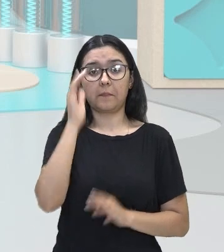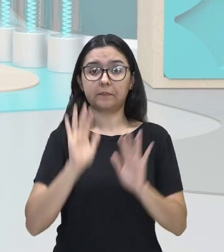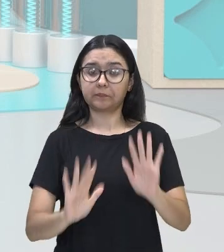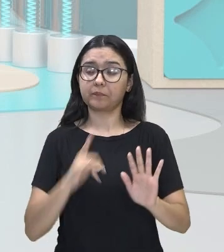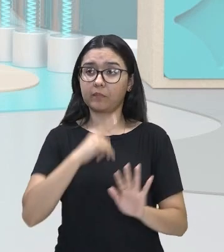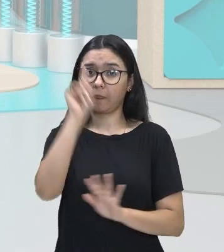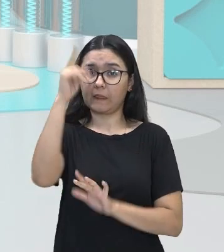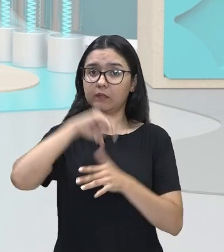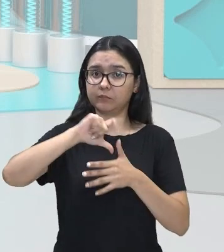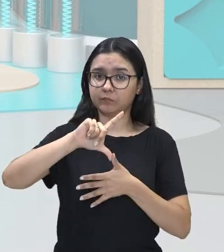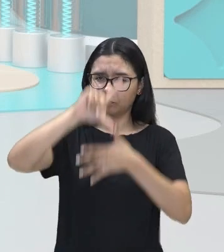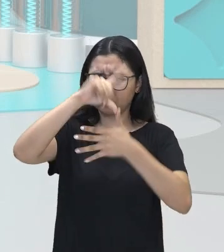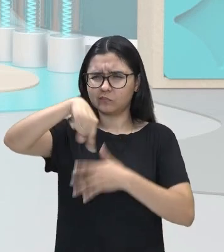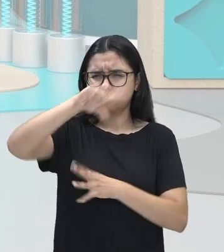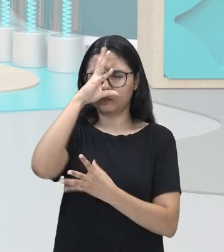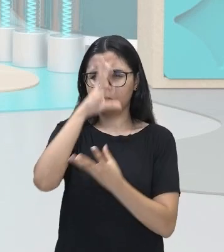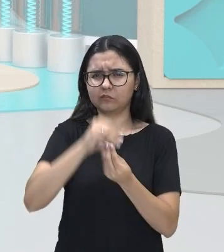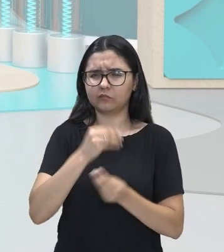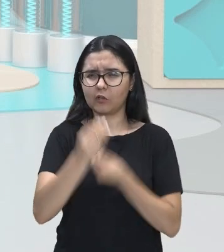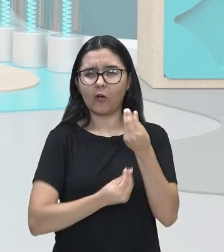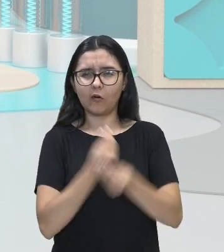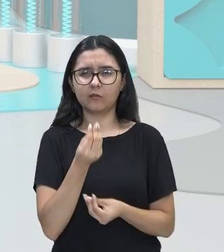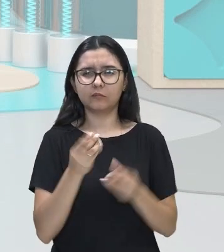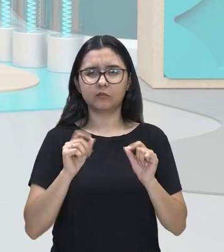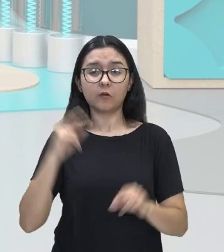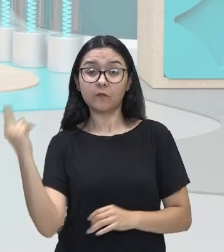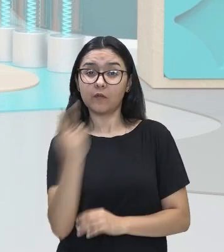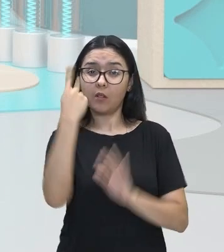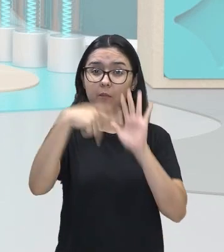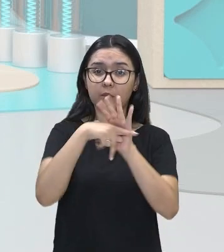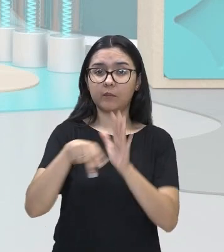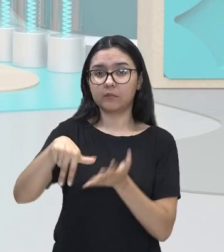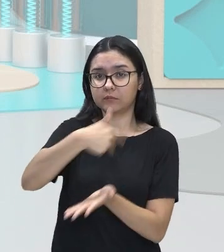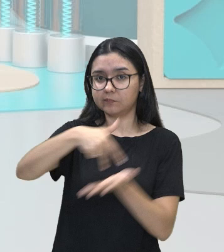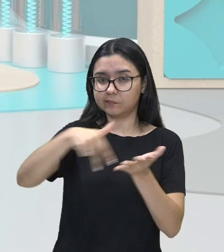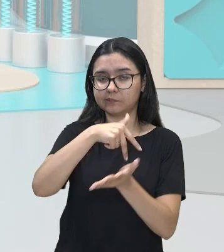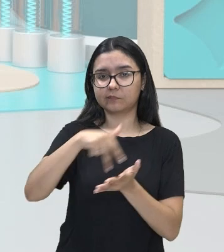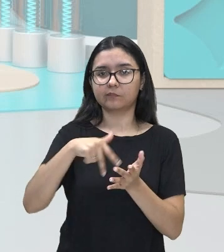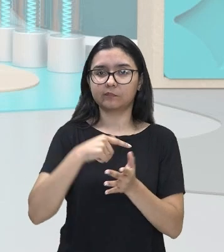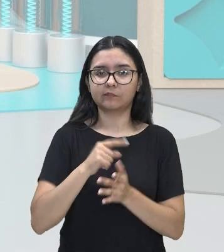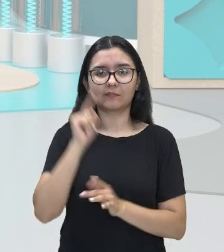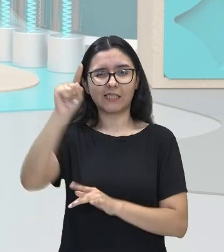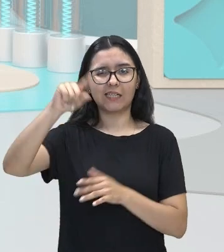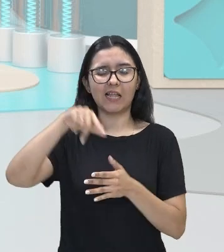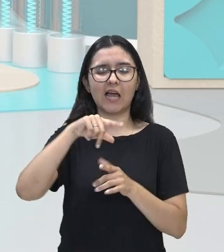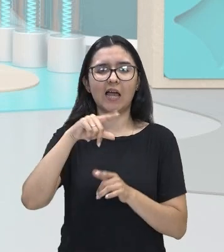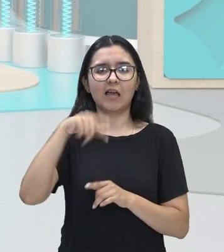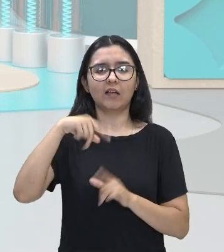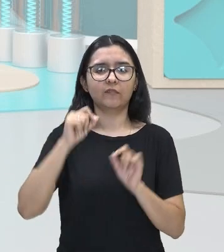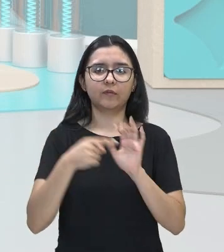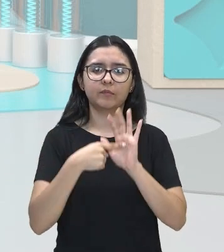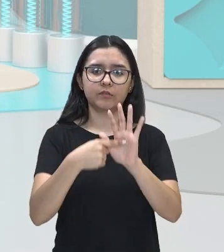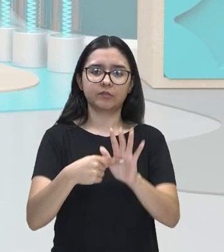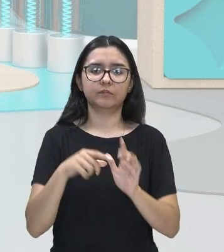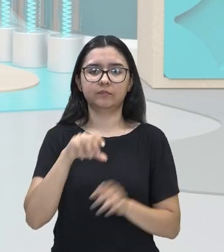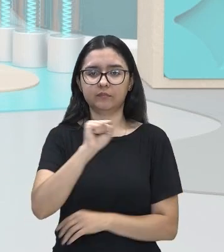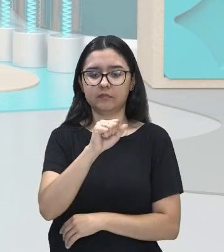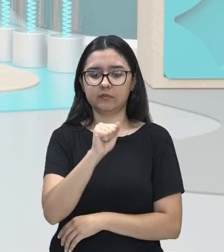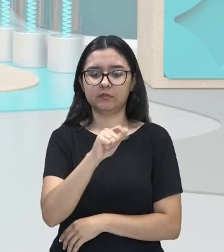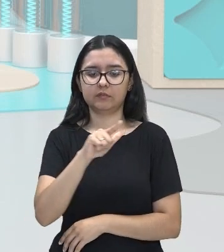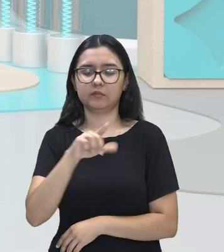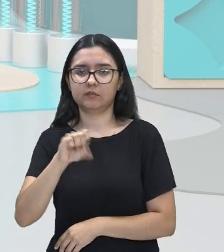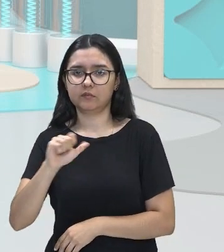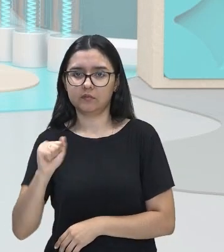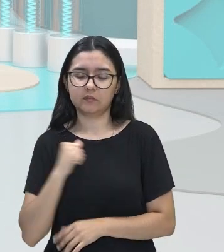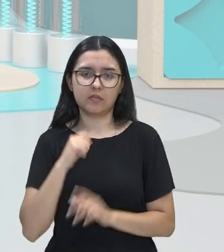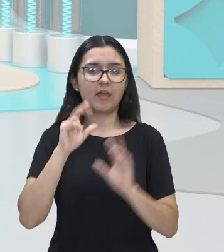para que vocês consigam entender mais ou menos o valor que tem para eles a salsa, eu vou colocar aqui: a salsa está para os